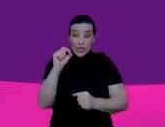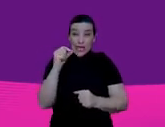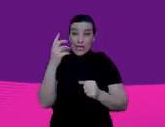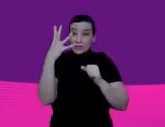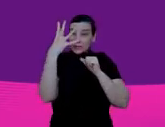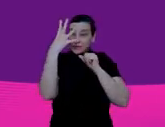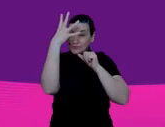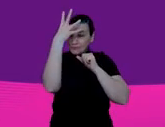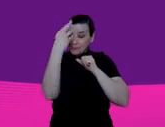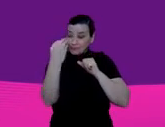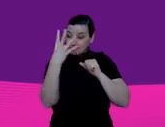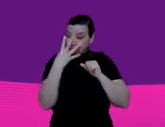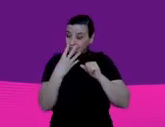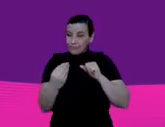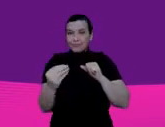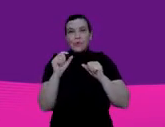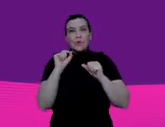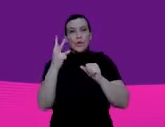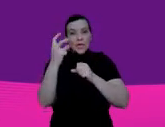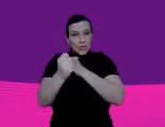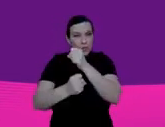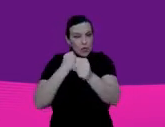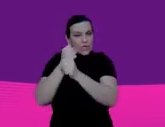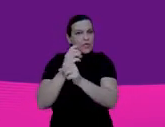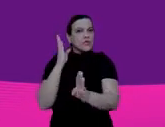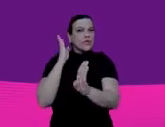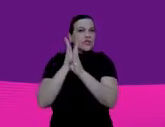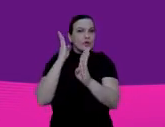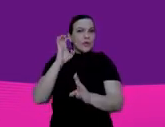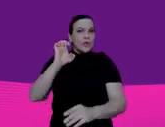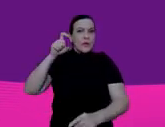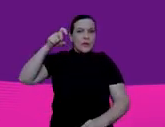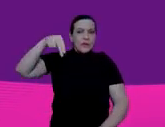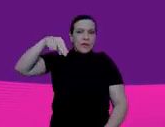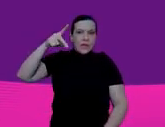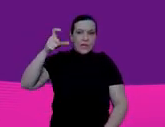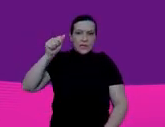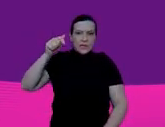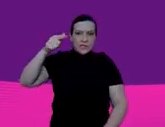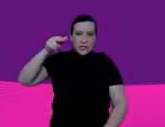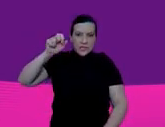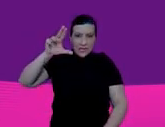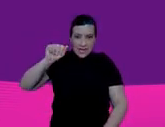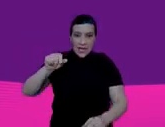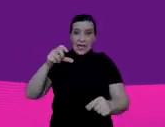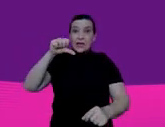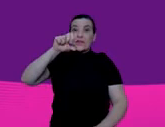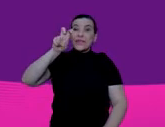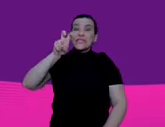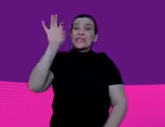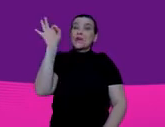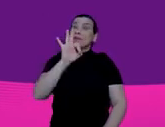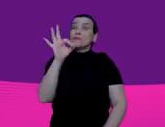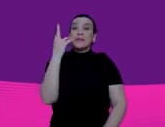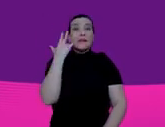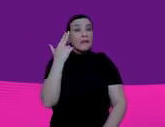enxaqueca durante 2 anos consecutivos. E 95% dos exames eram normais ou achados